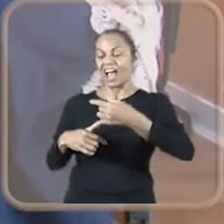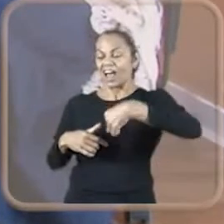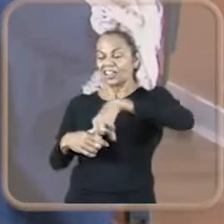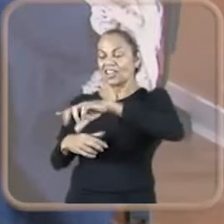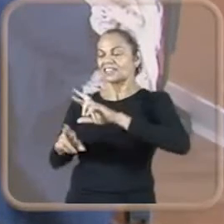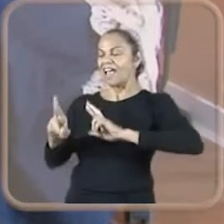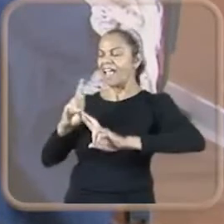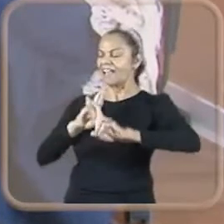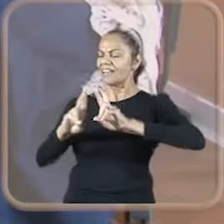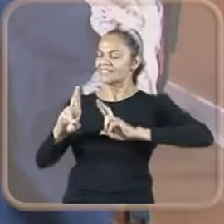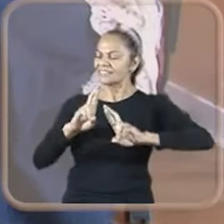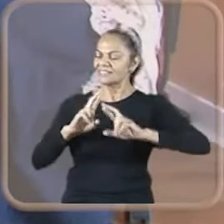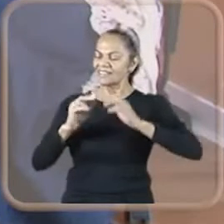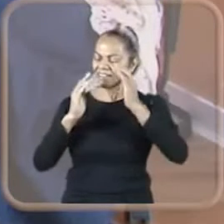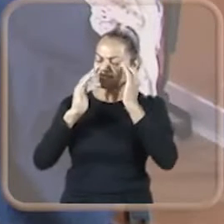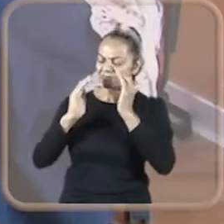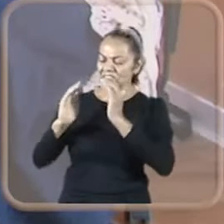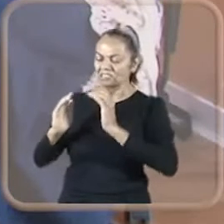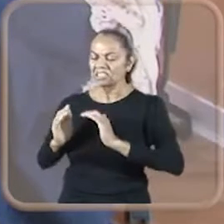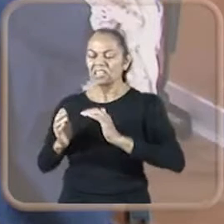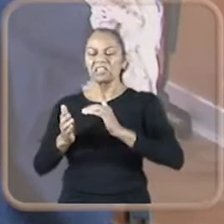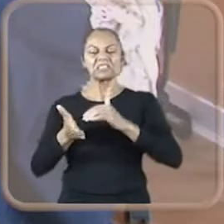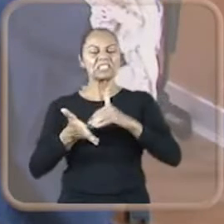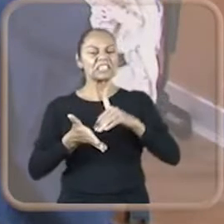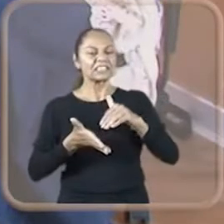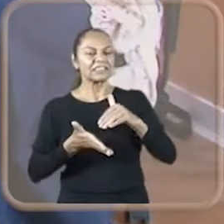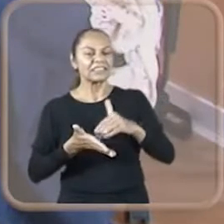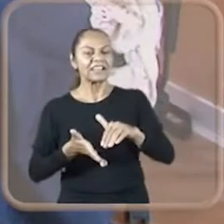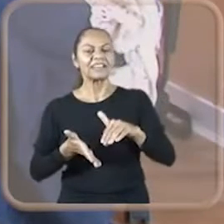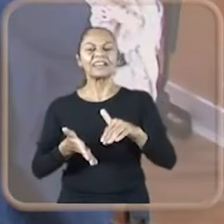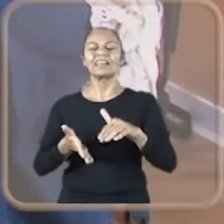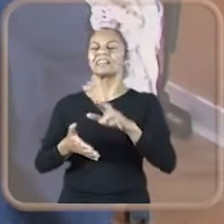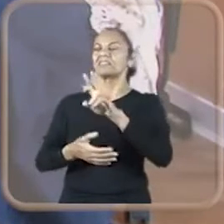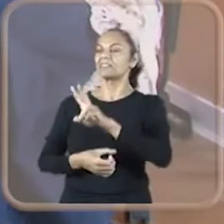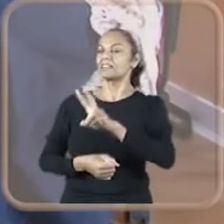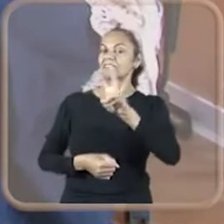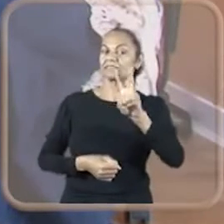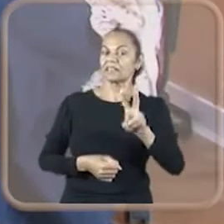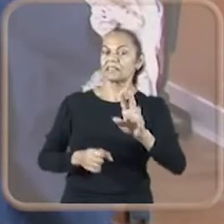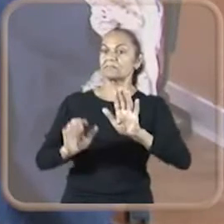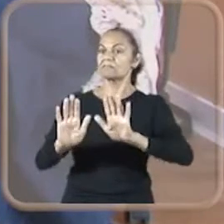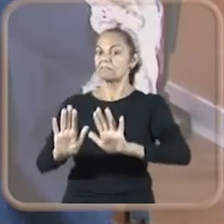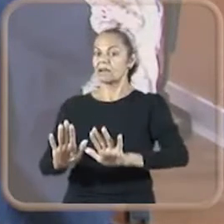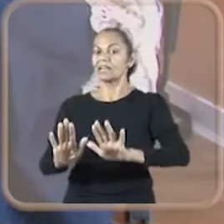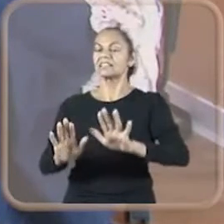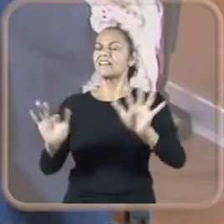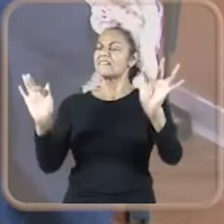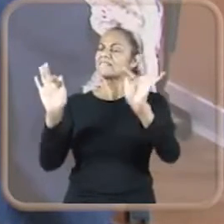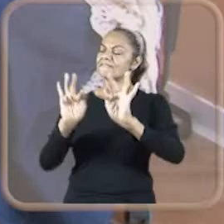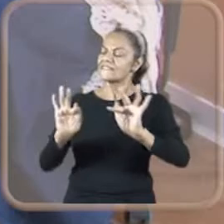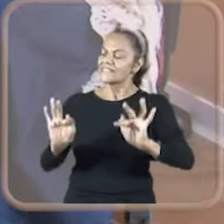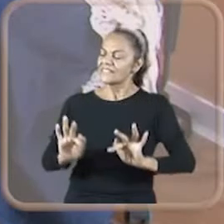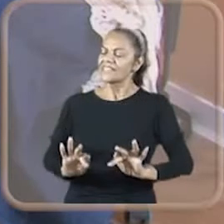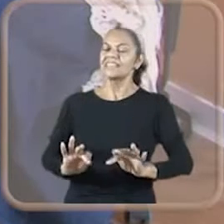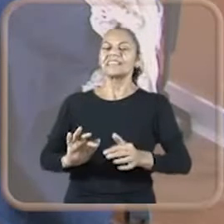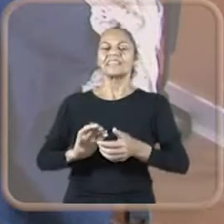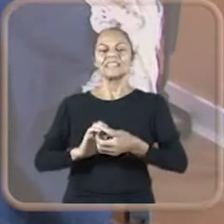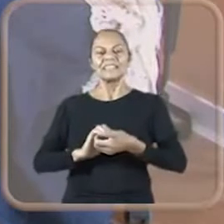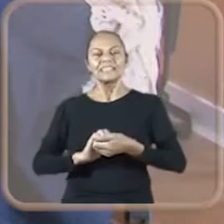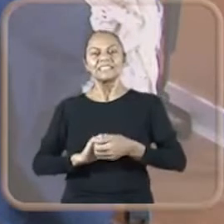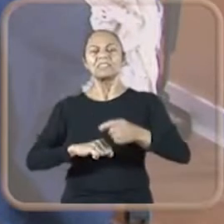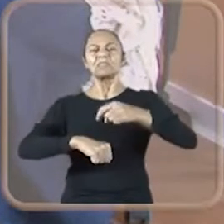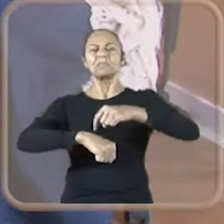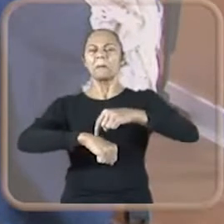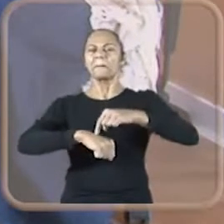práticas, né, como a senhora falava, das relações muito respeitosas, eu enquanto secretário, né, lá em Vila Velha, mas